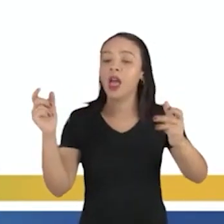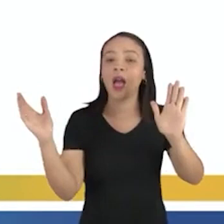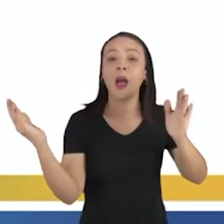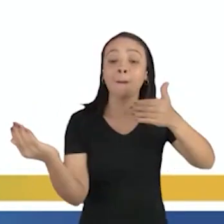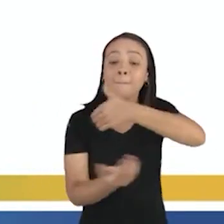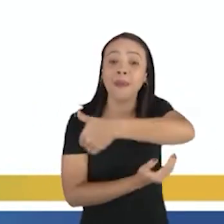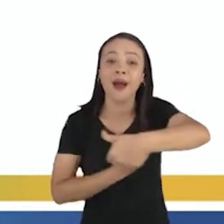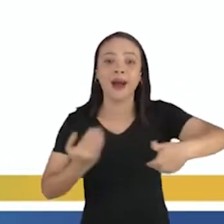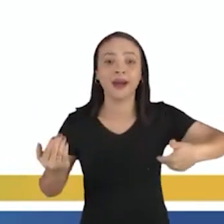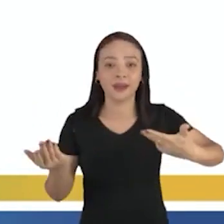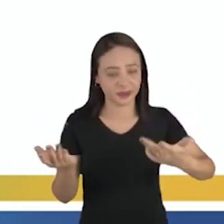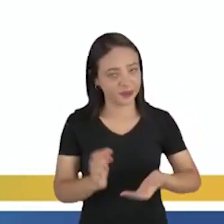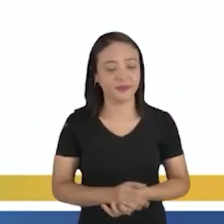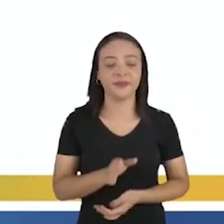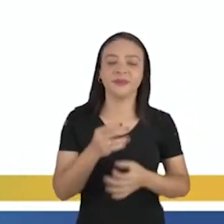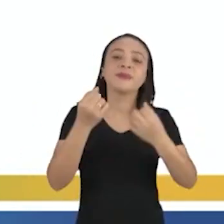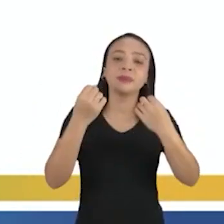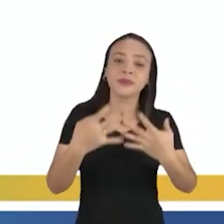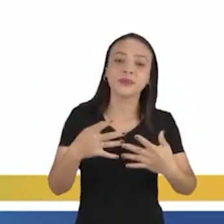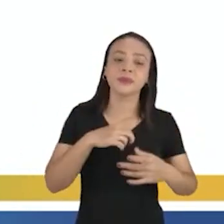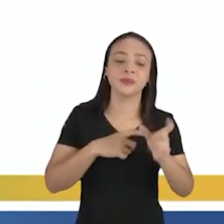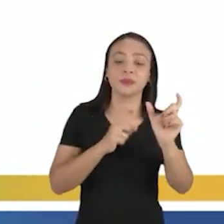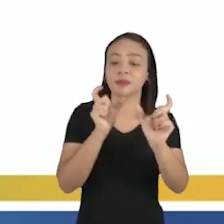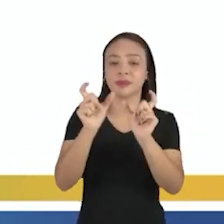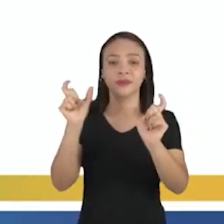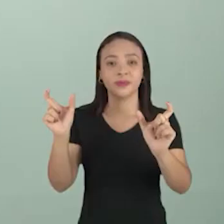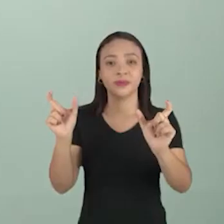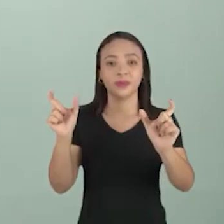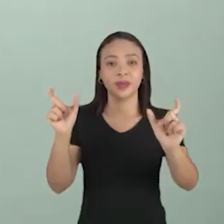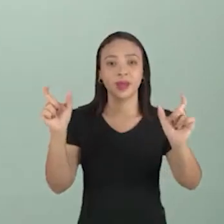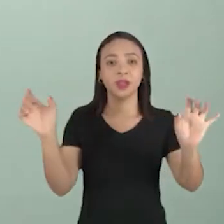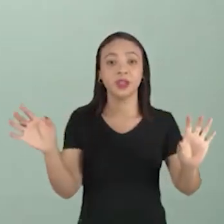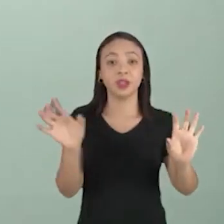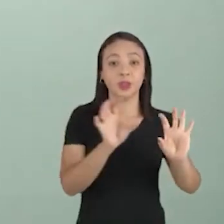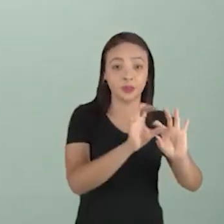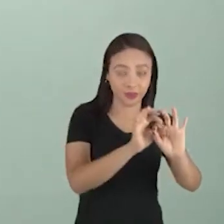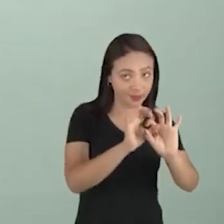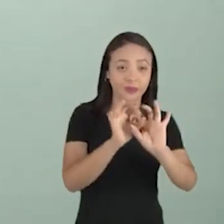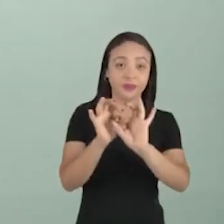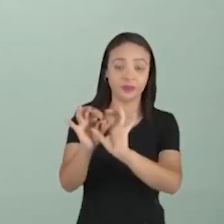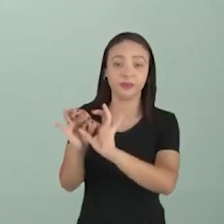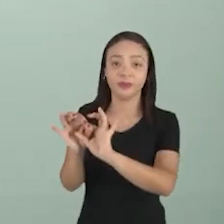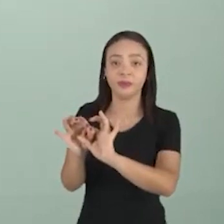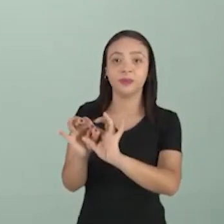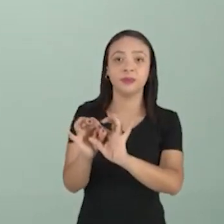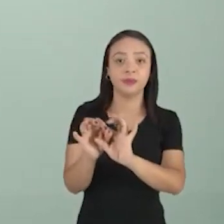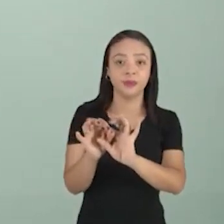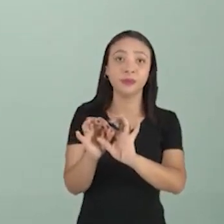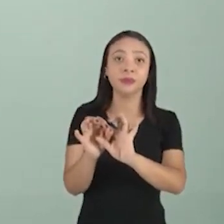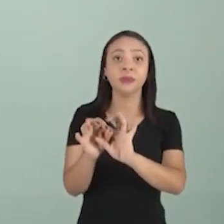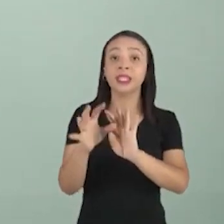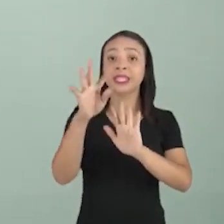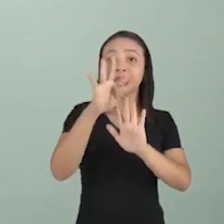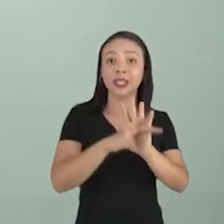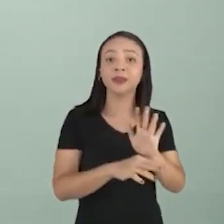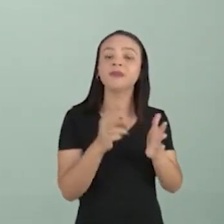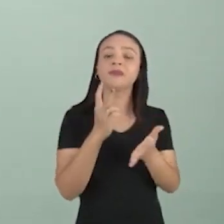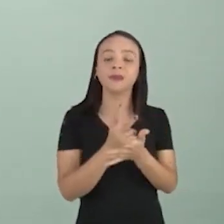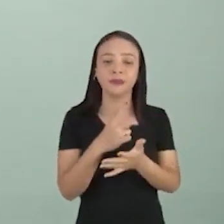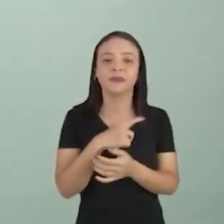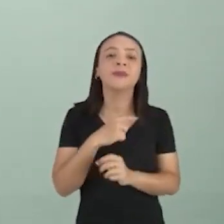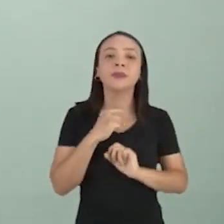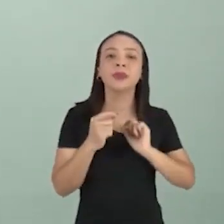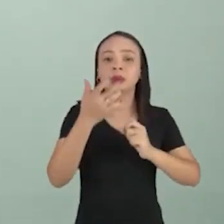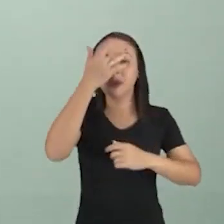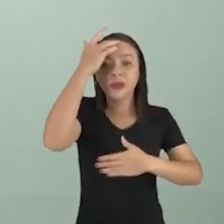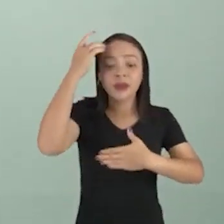partes. Ou seja, ele já está falando dos elementos de coesão que ali, especificamente nesse texto, realmente a